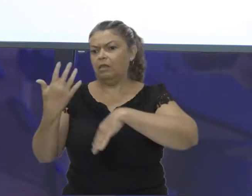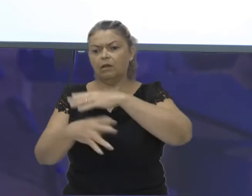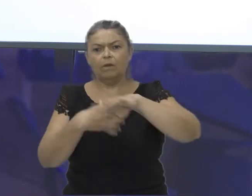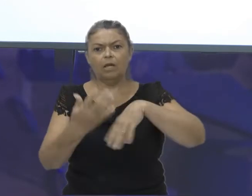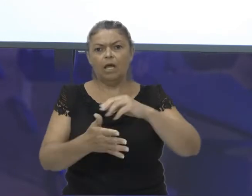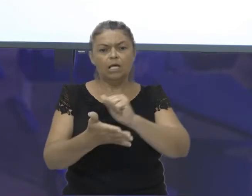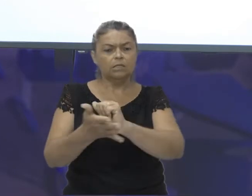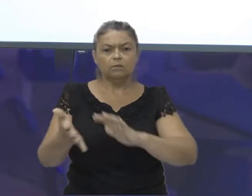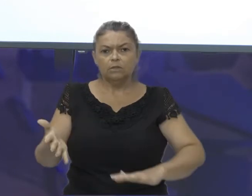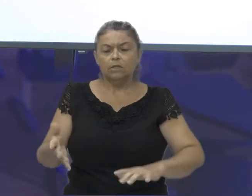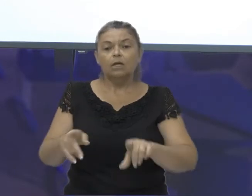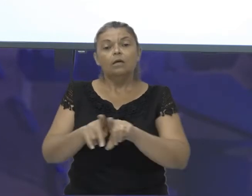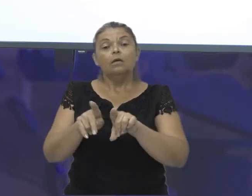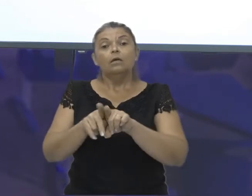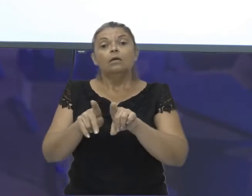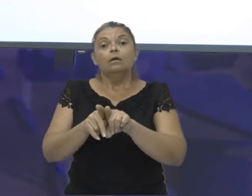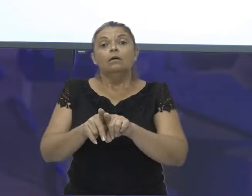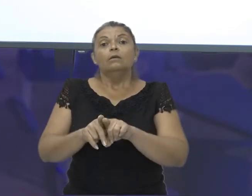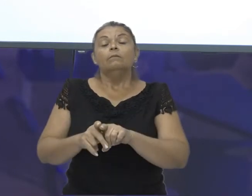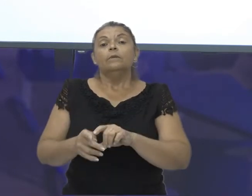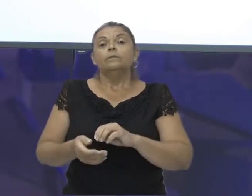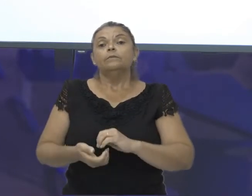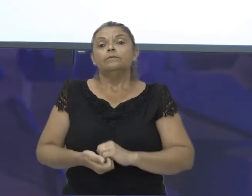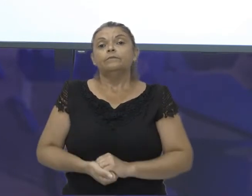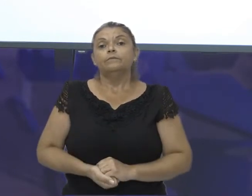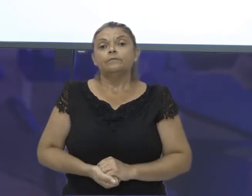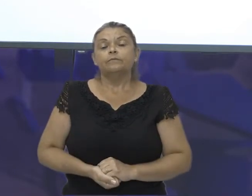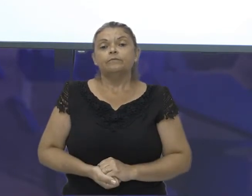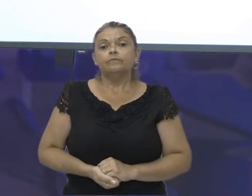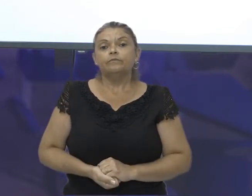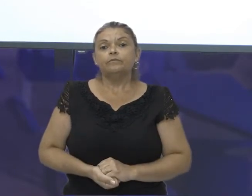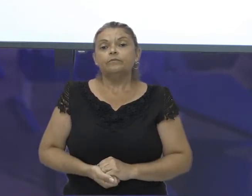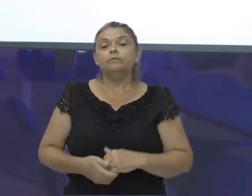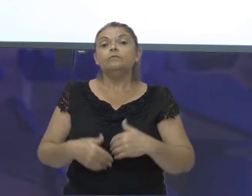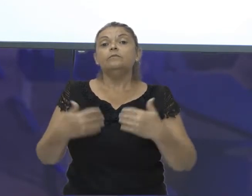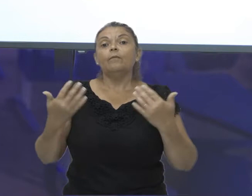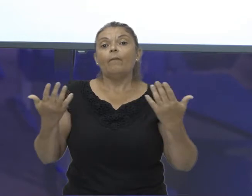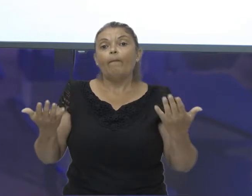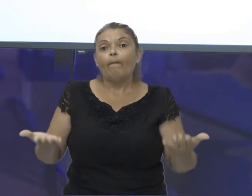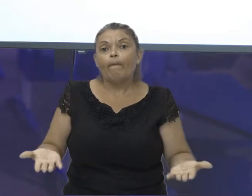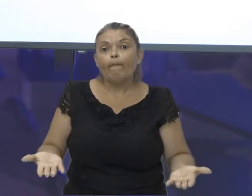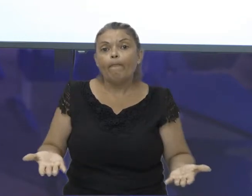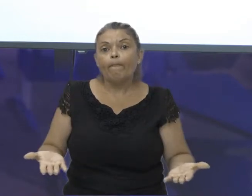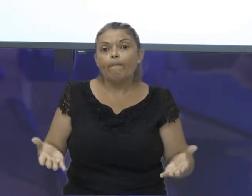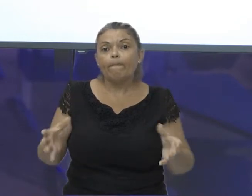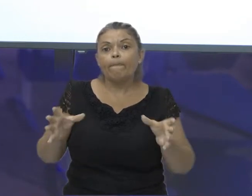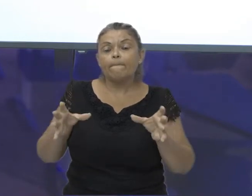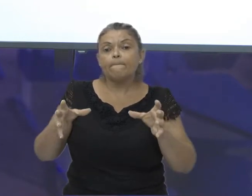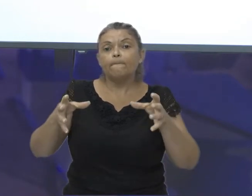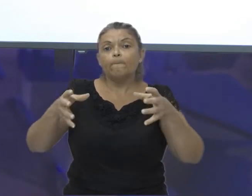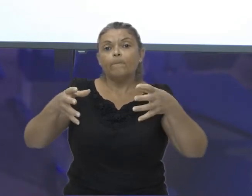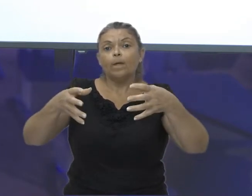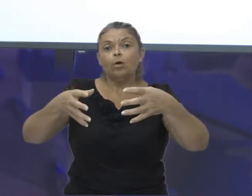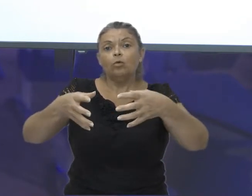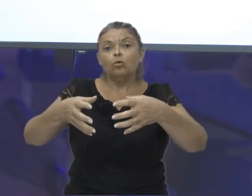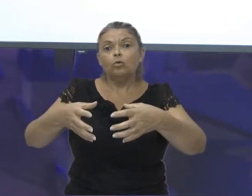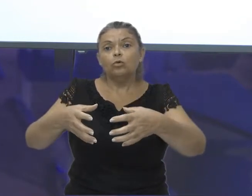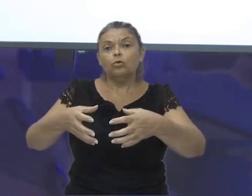algo interessante também que foi colocado aqui, tá certo? É sobre o grupo